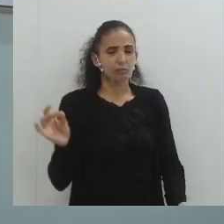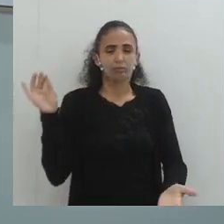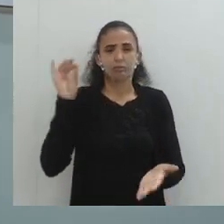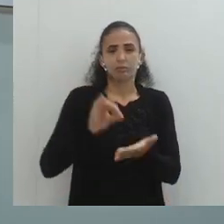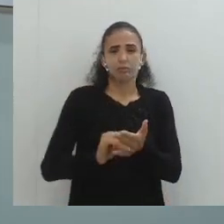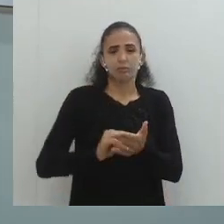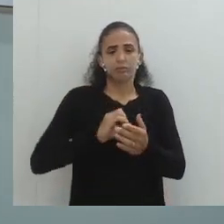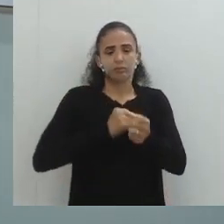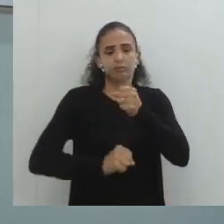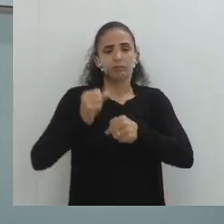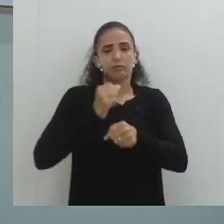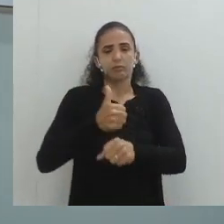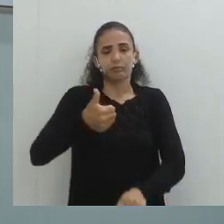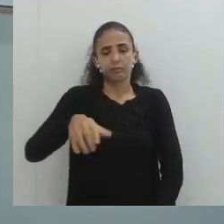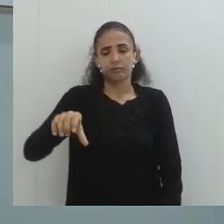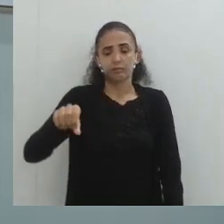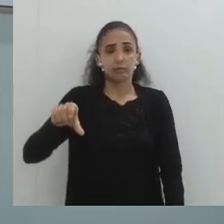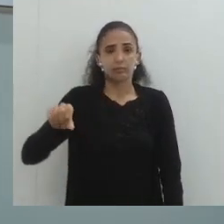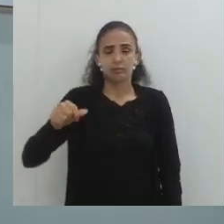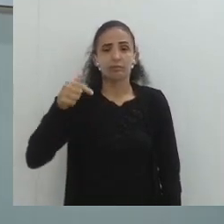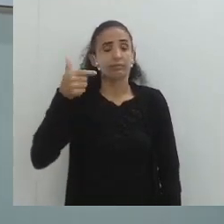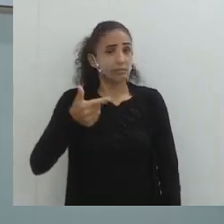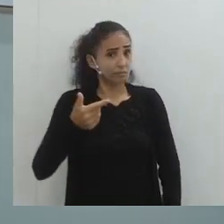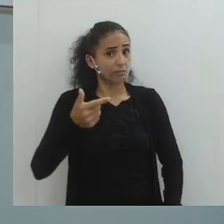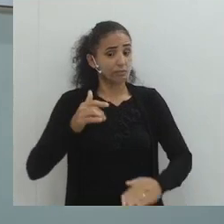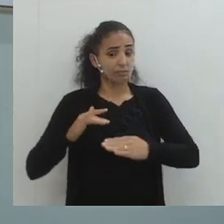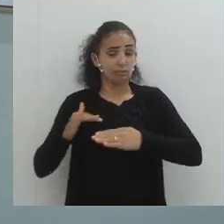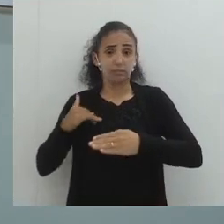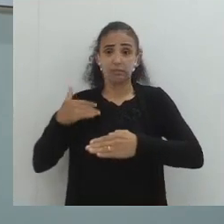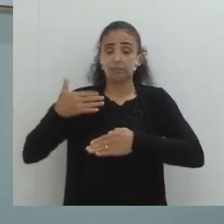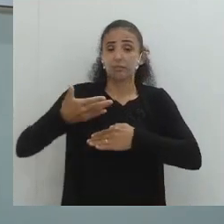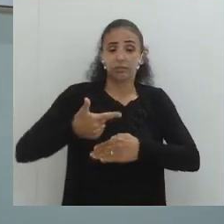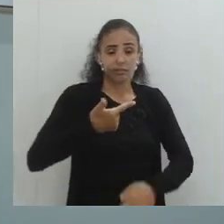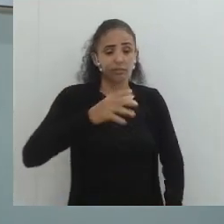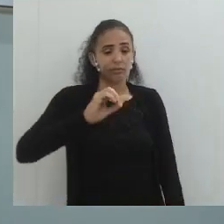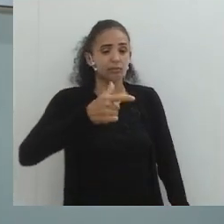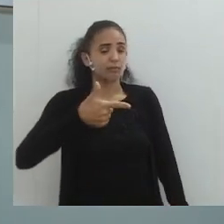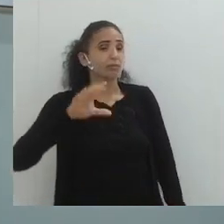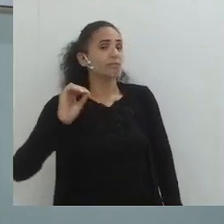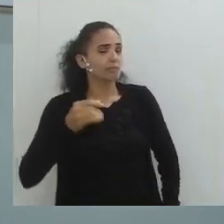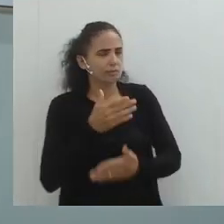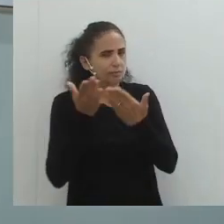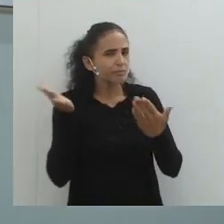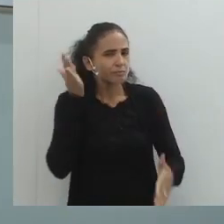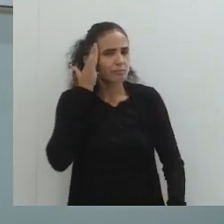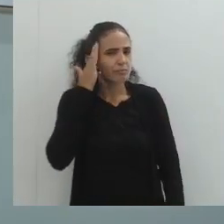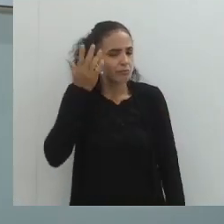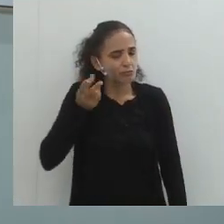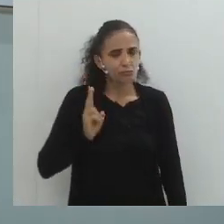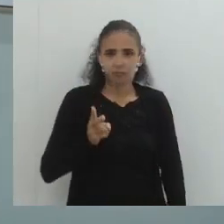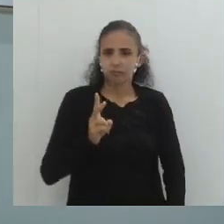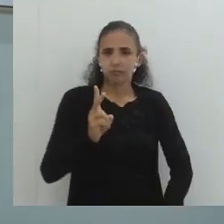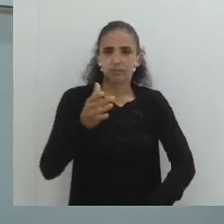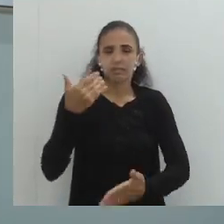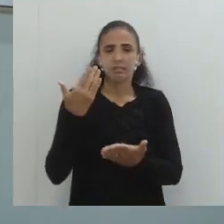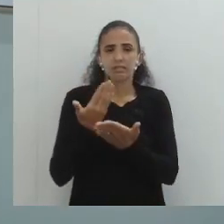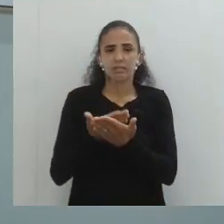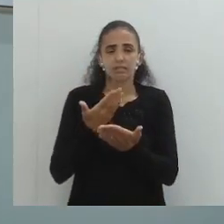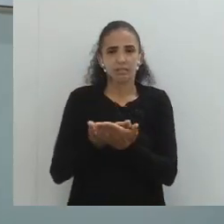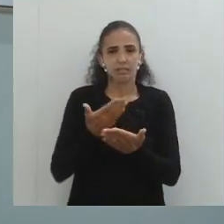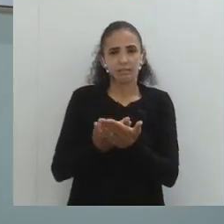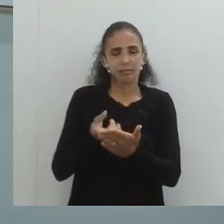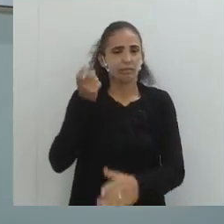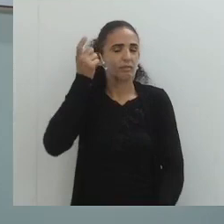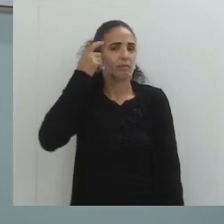em 1992 e a gente já está em 2020. Então, segue aí para a